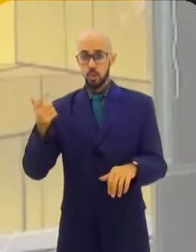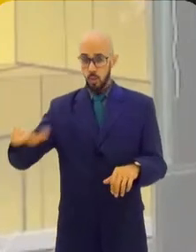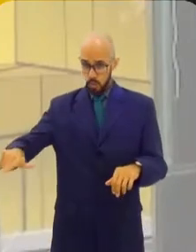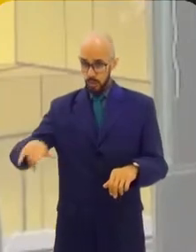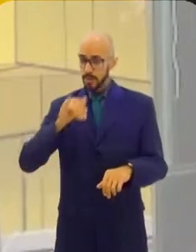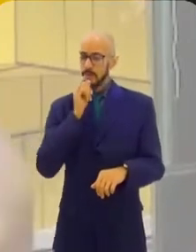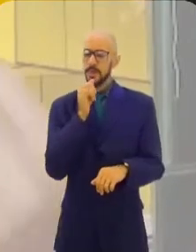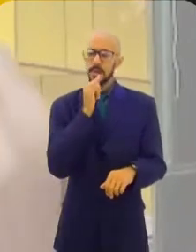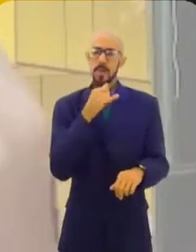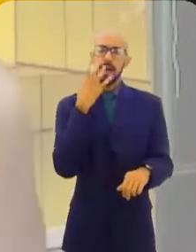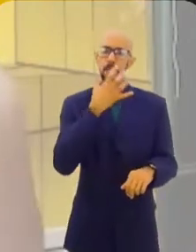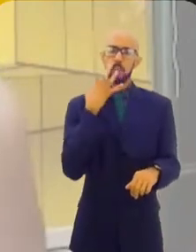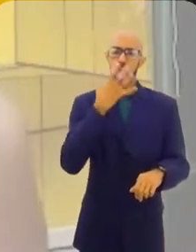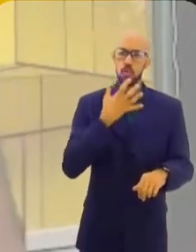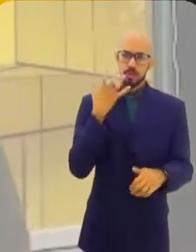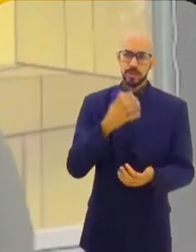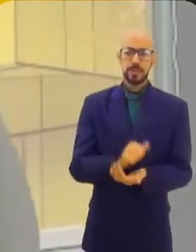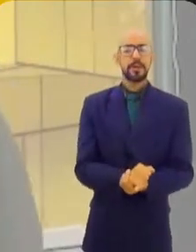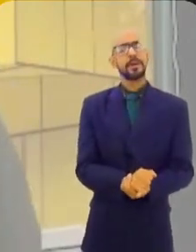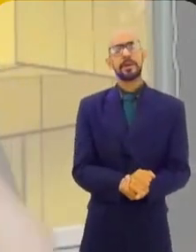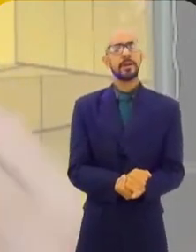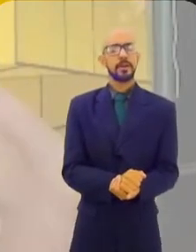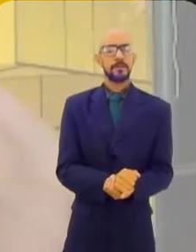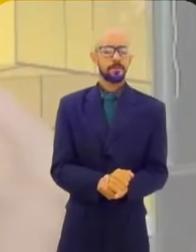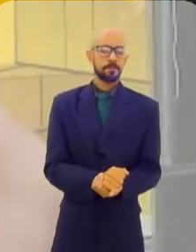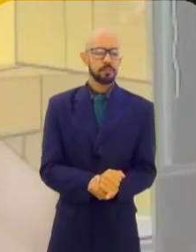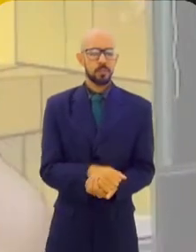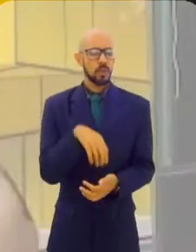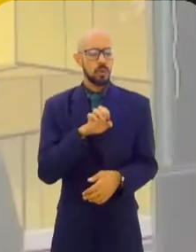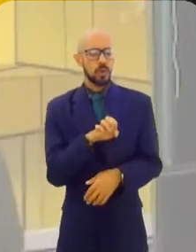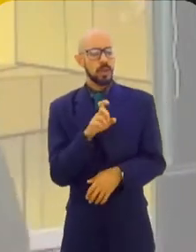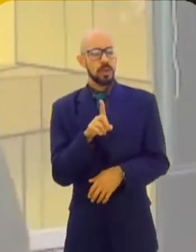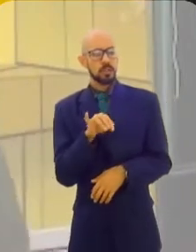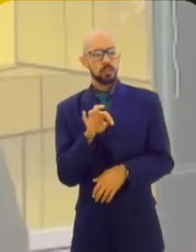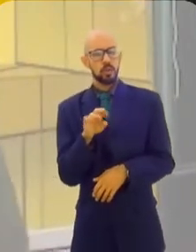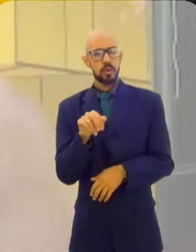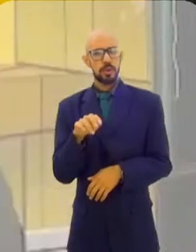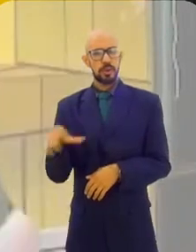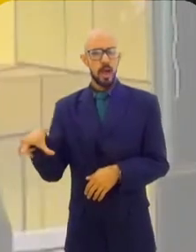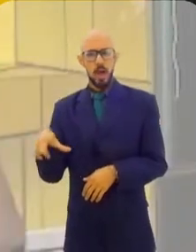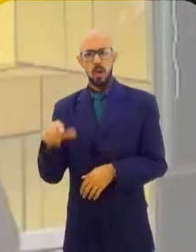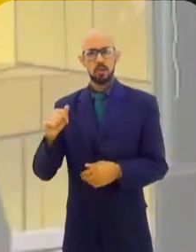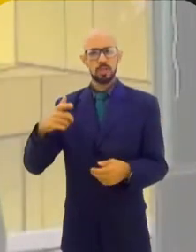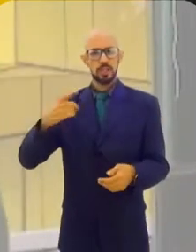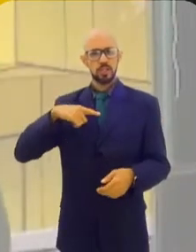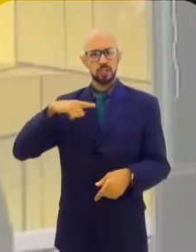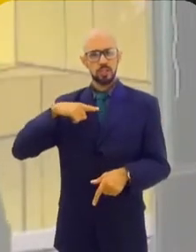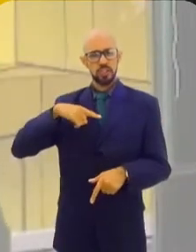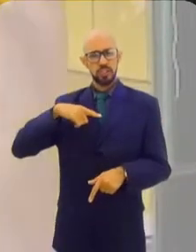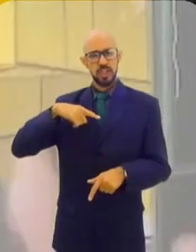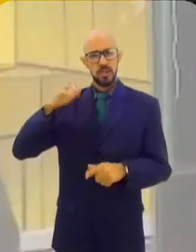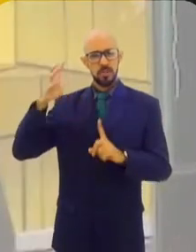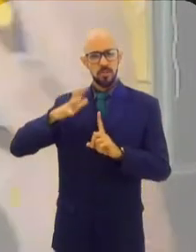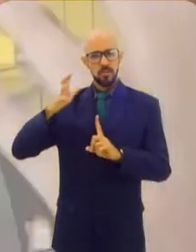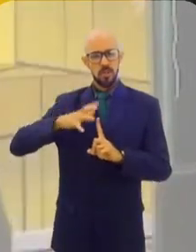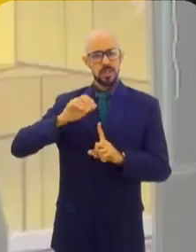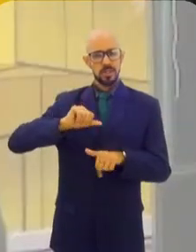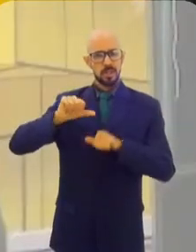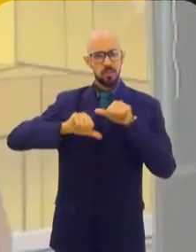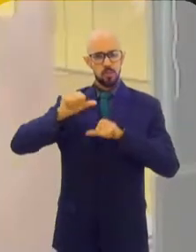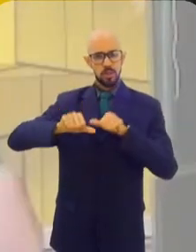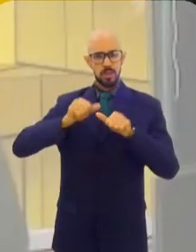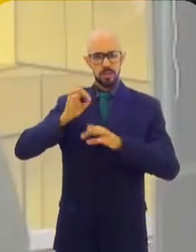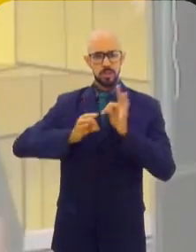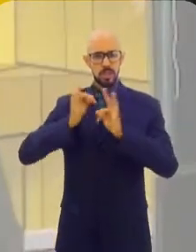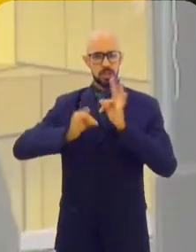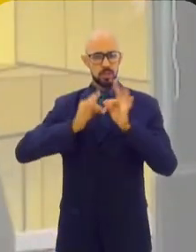cênicas mais outras tipo é a própria música Meu o material que já vinha sendo impactado com as mudanças de